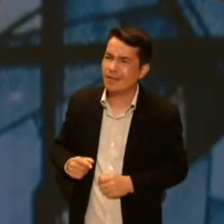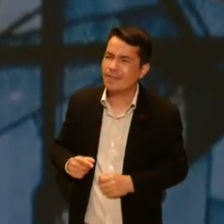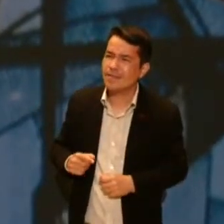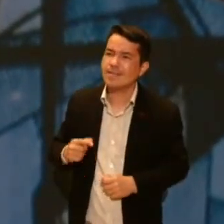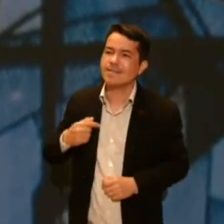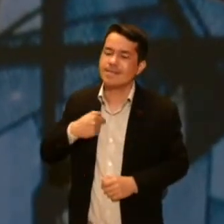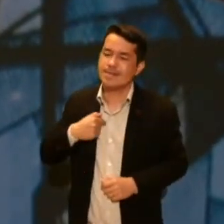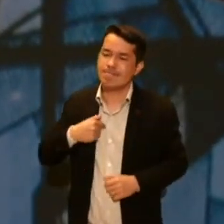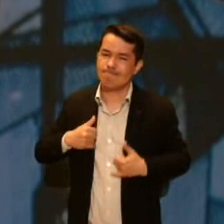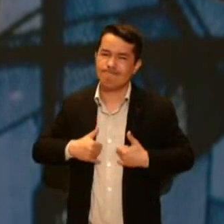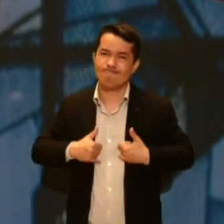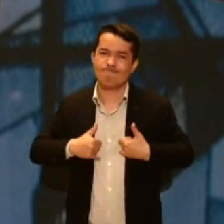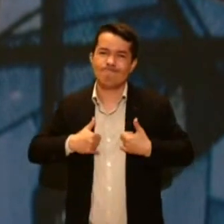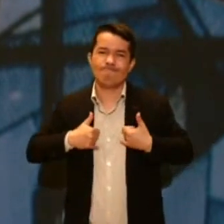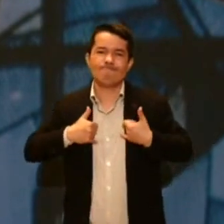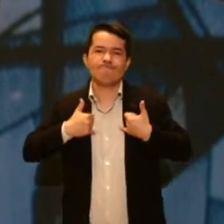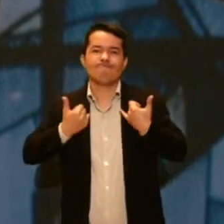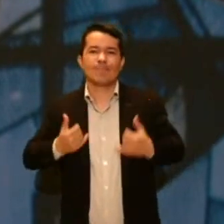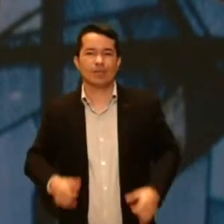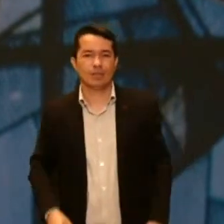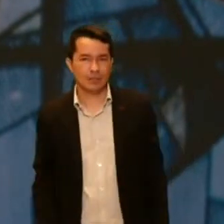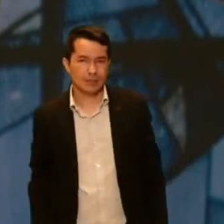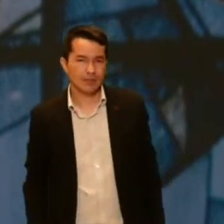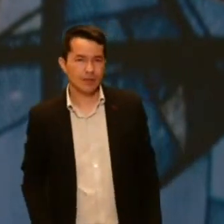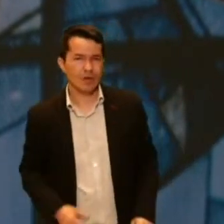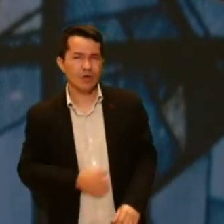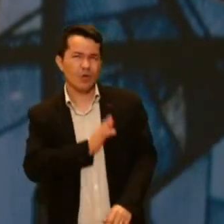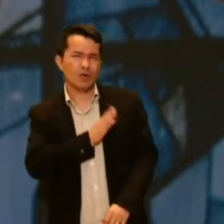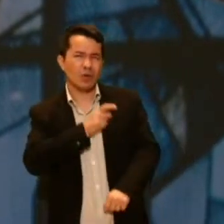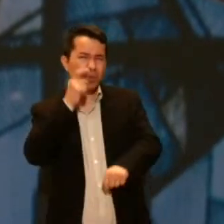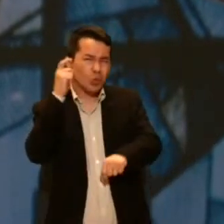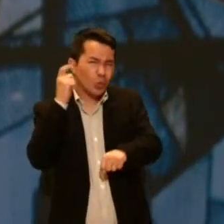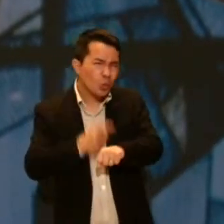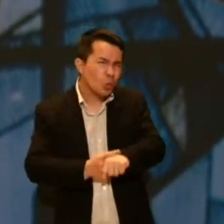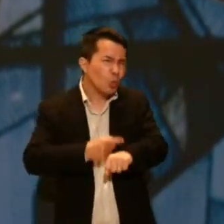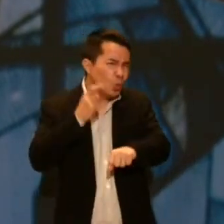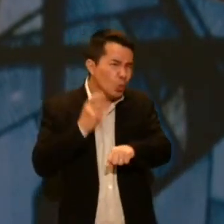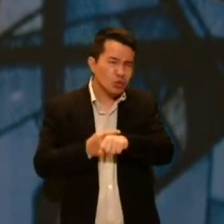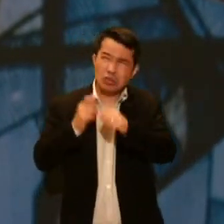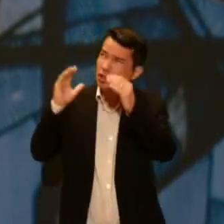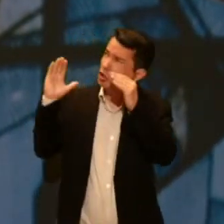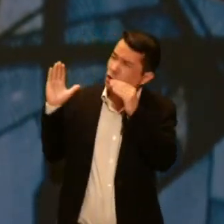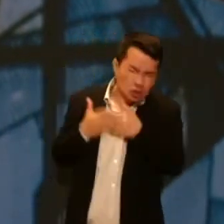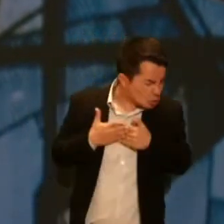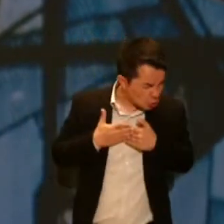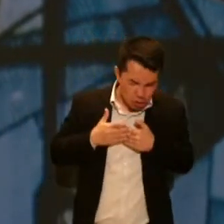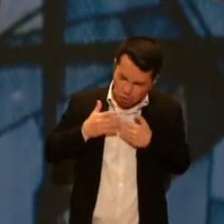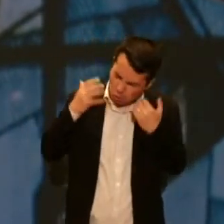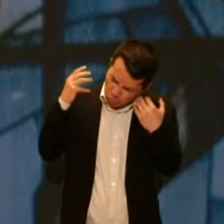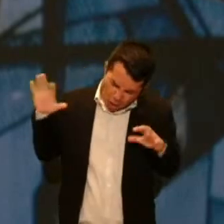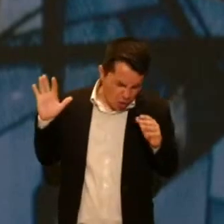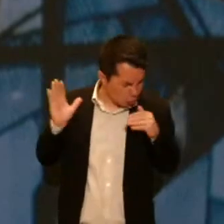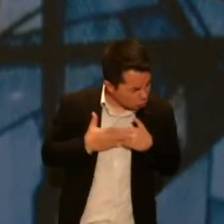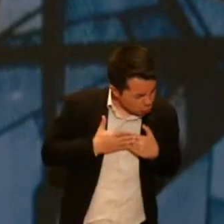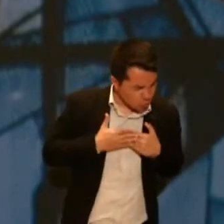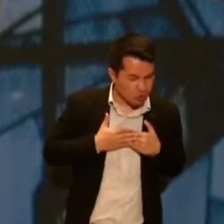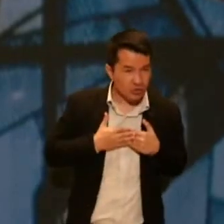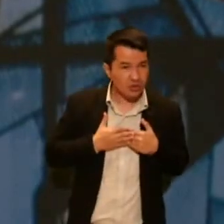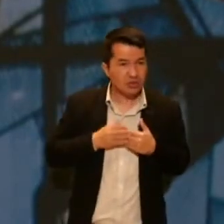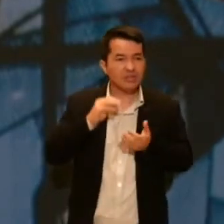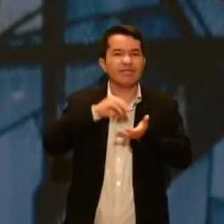do nosso coração. Por isso o que eu aprendo com esses magos é que eles estavam tão